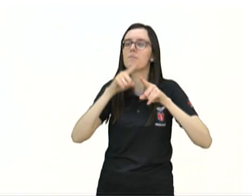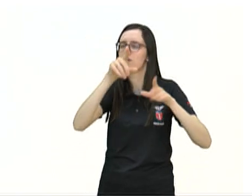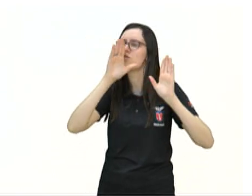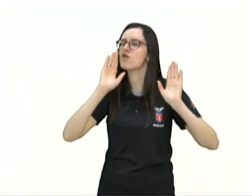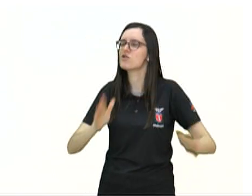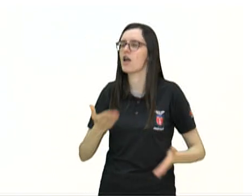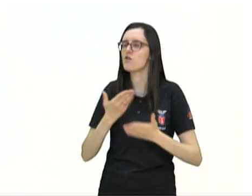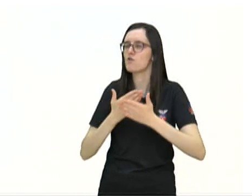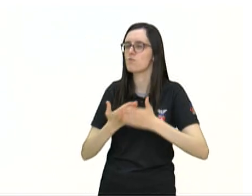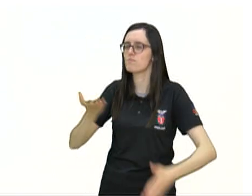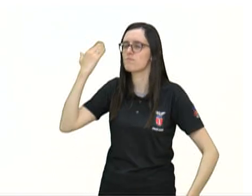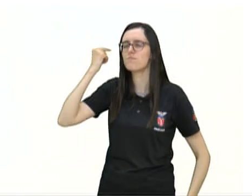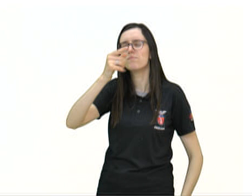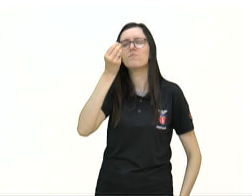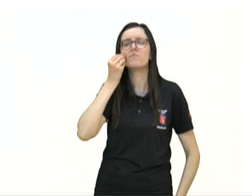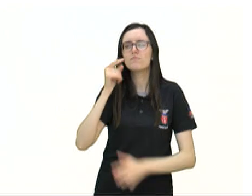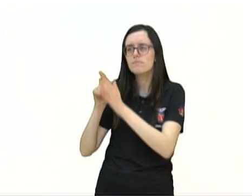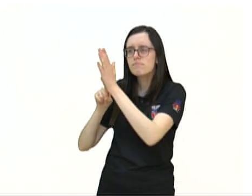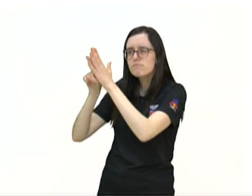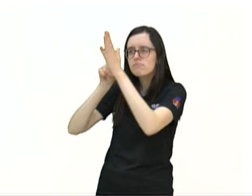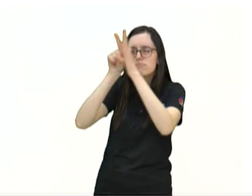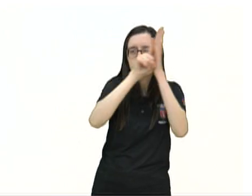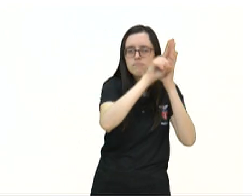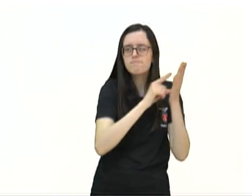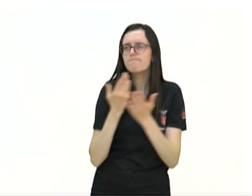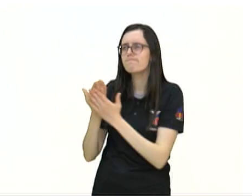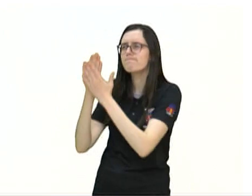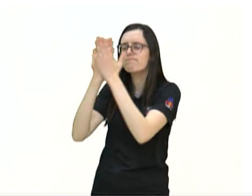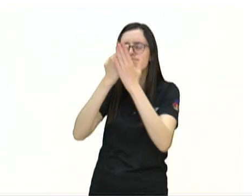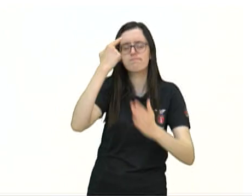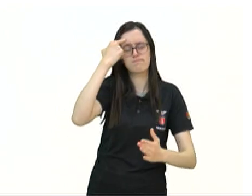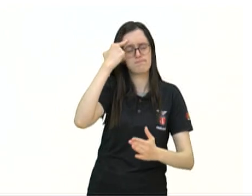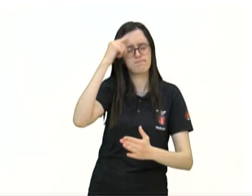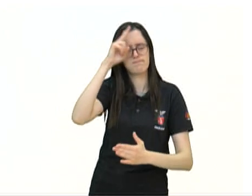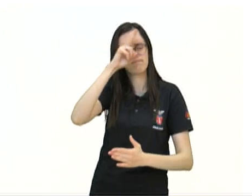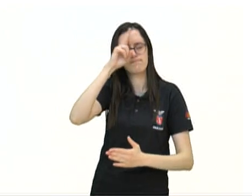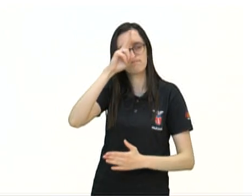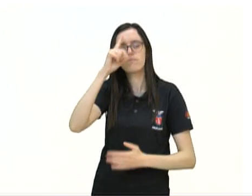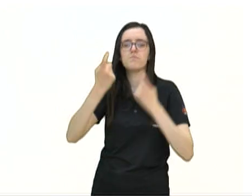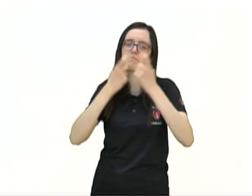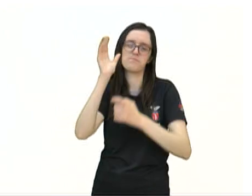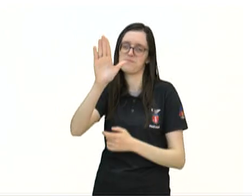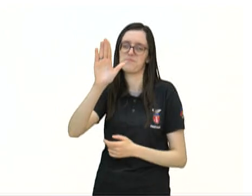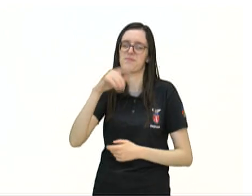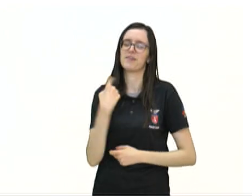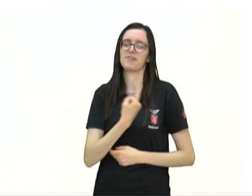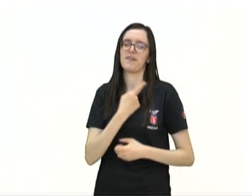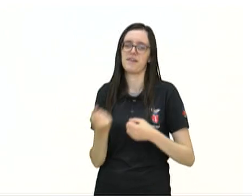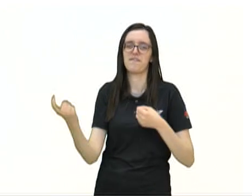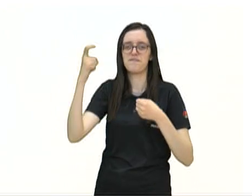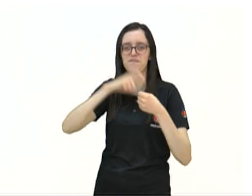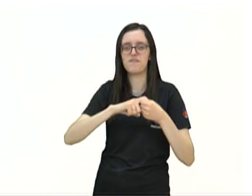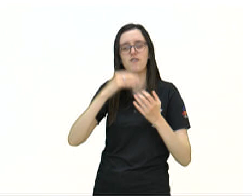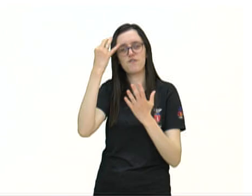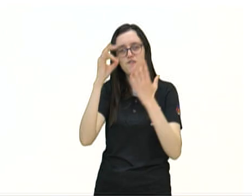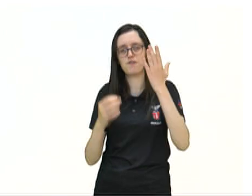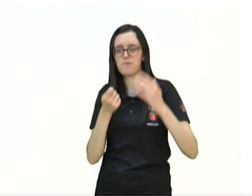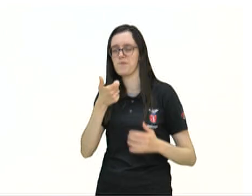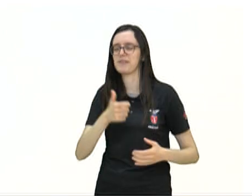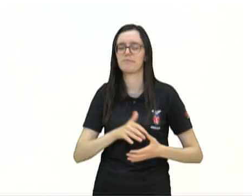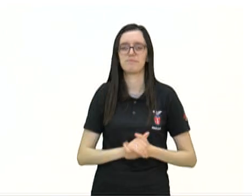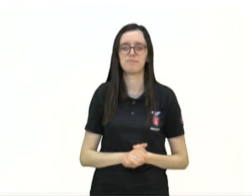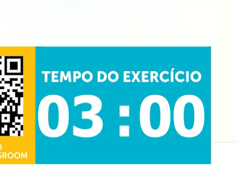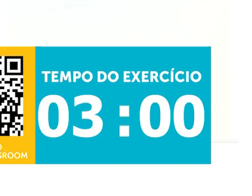já viu. Tente dar uma pesquisada, busque na sua memória, mas não se preocupe que a gente volta para corrigir daqui a pouquinho.